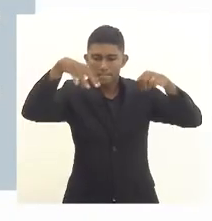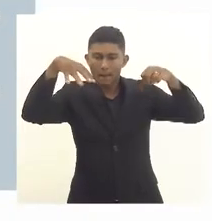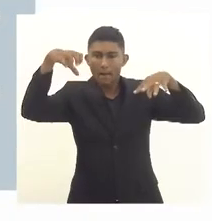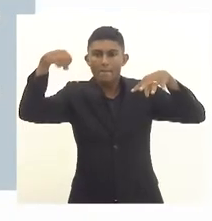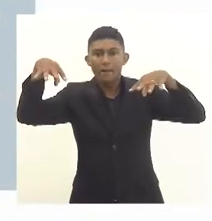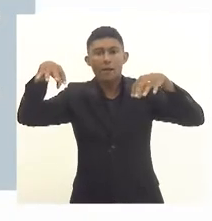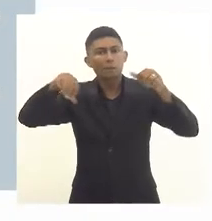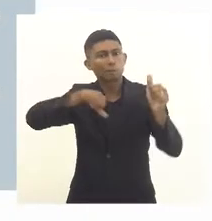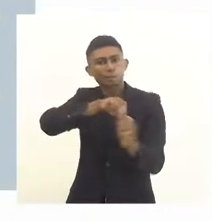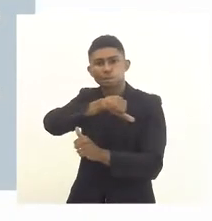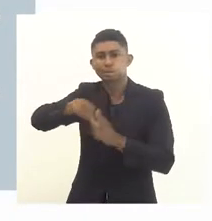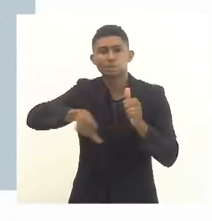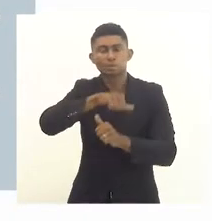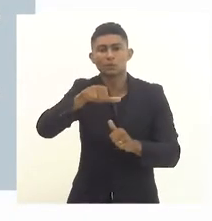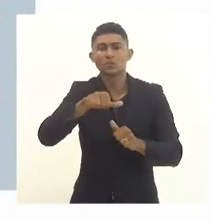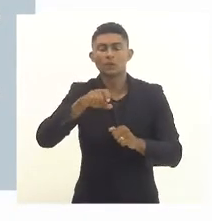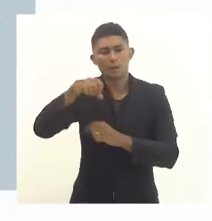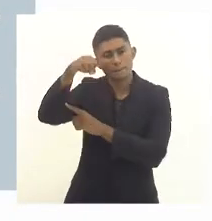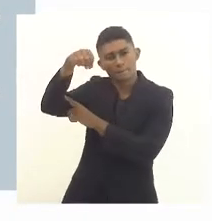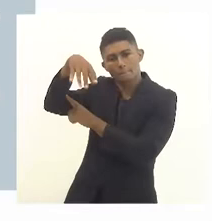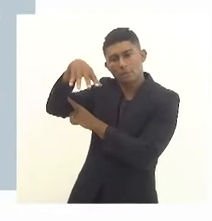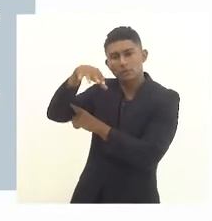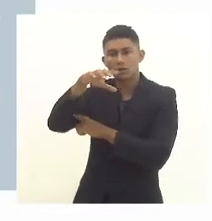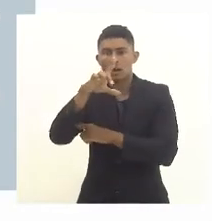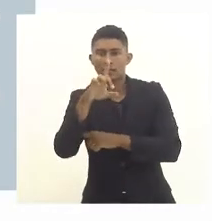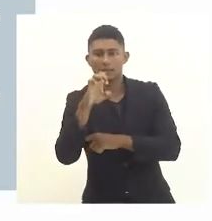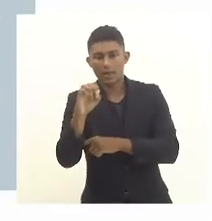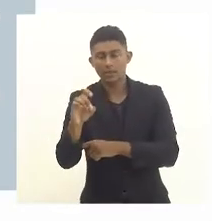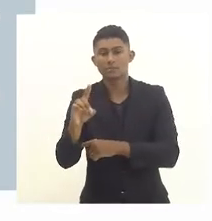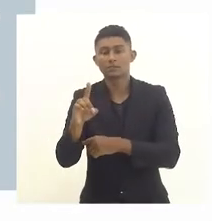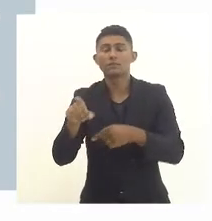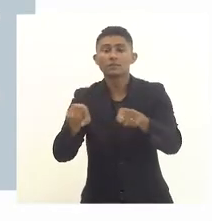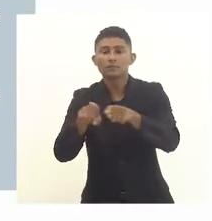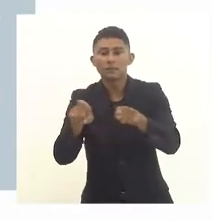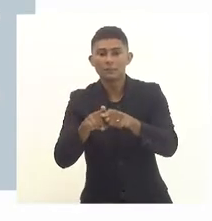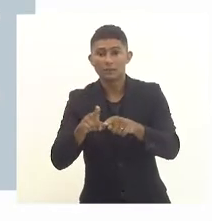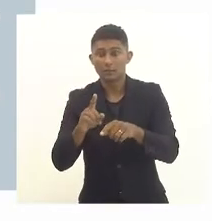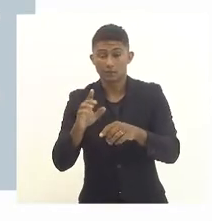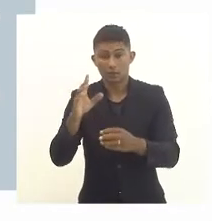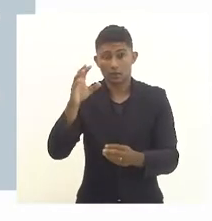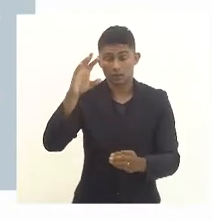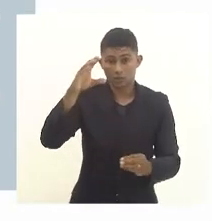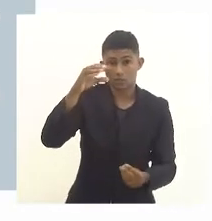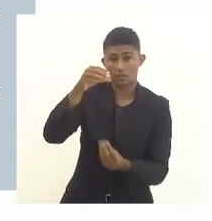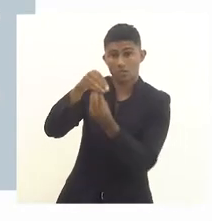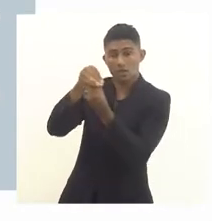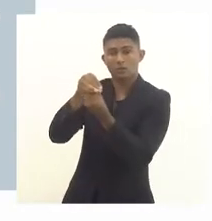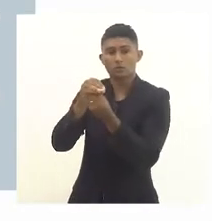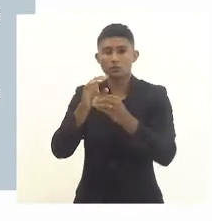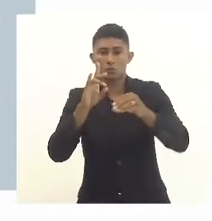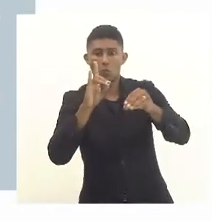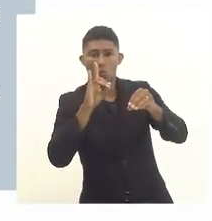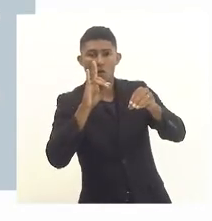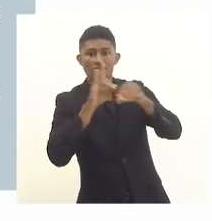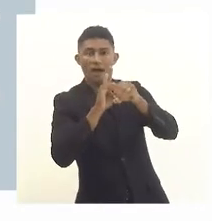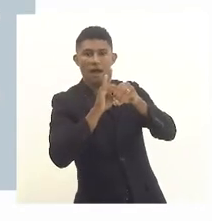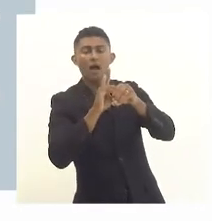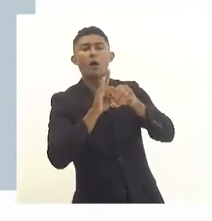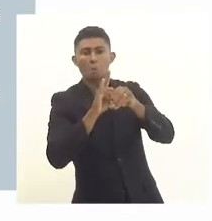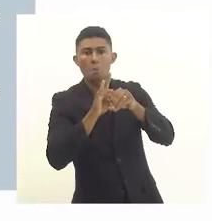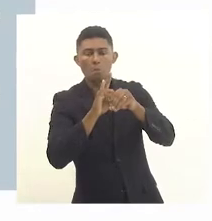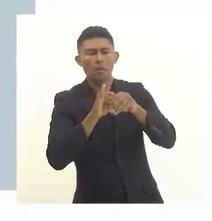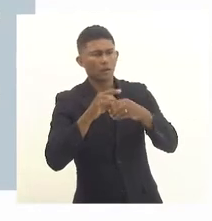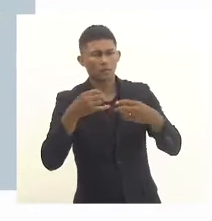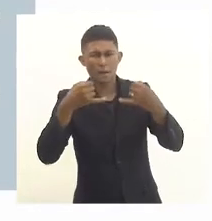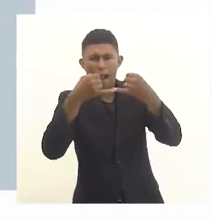sódio por luminárias de LED com Wi-Fi público e com videoanálise dentro das luminárias. Isso sem uso de cabeamento de